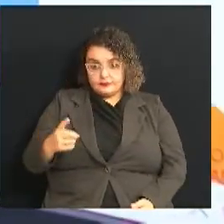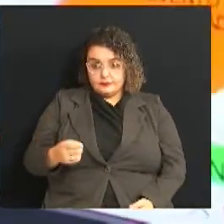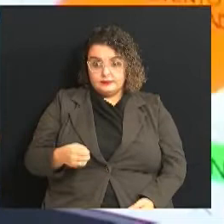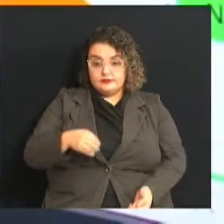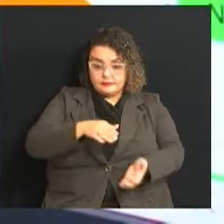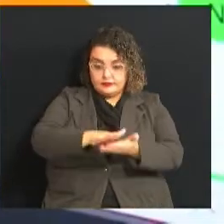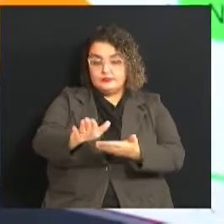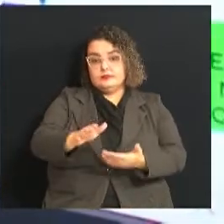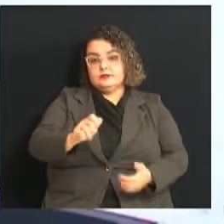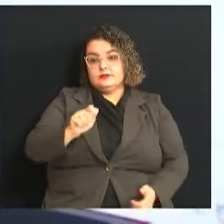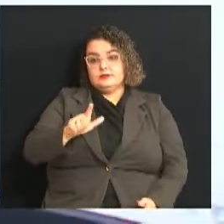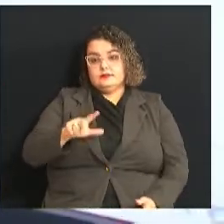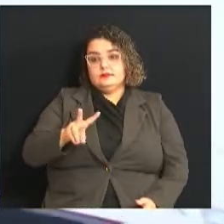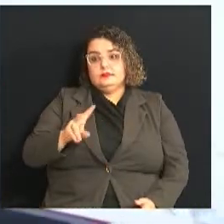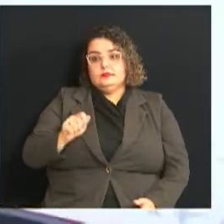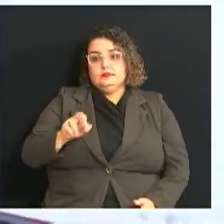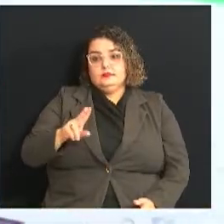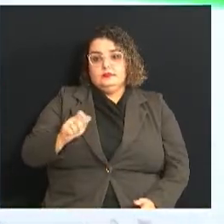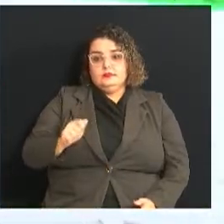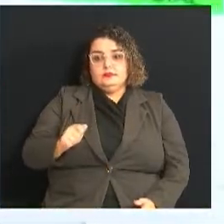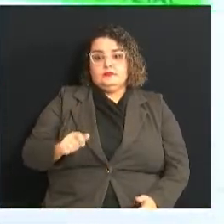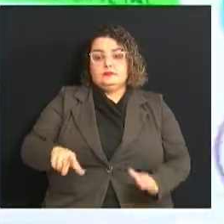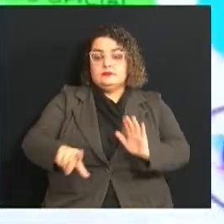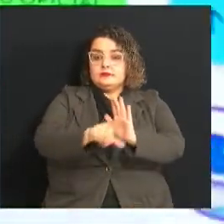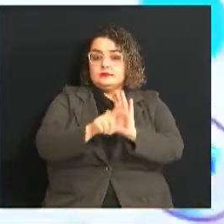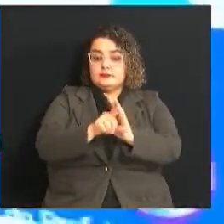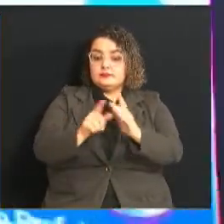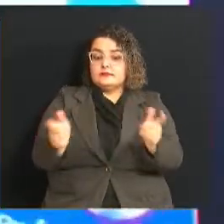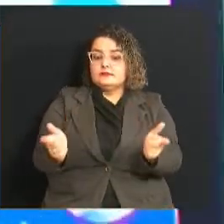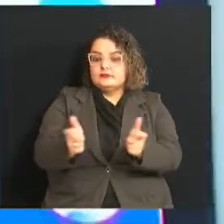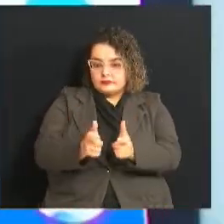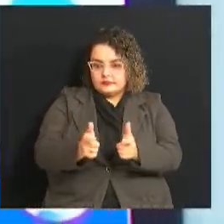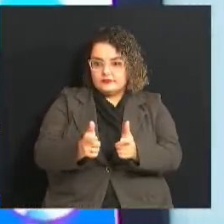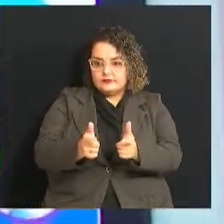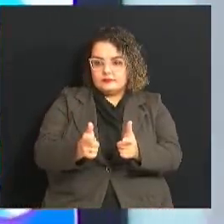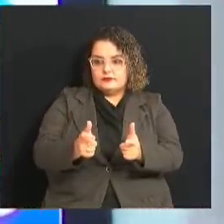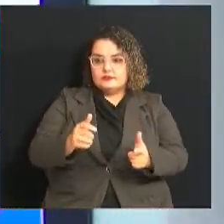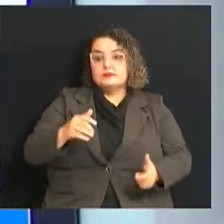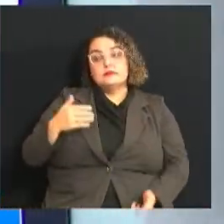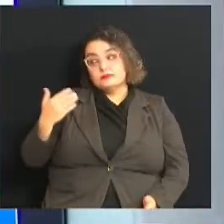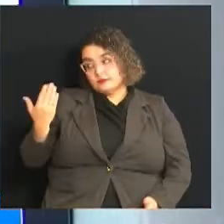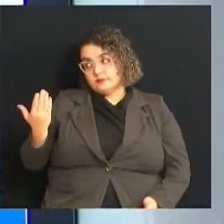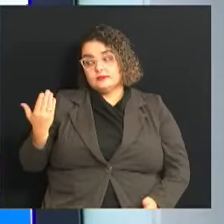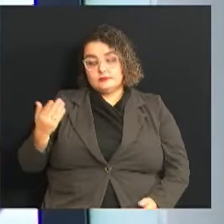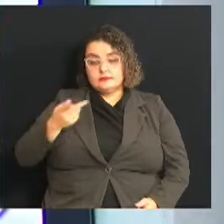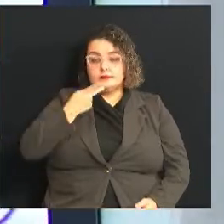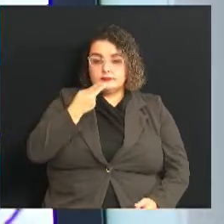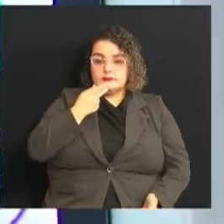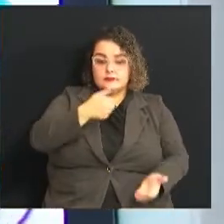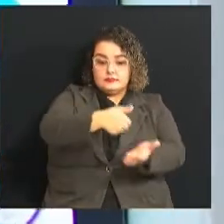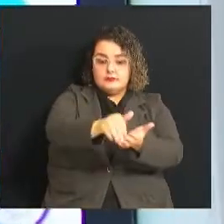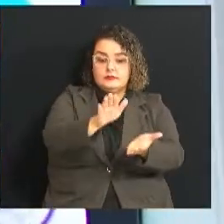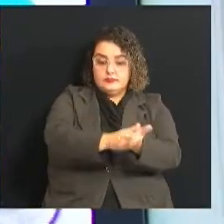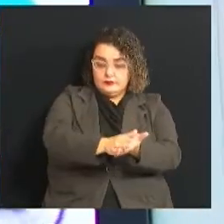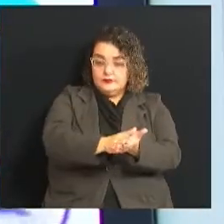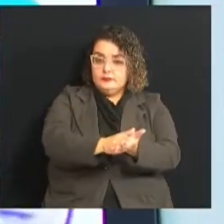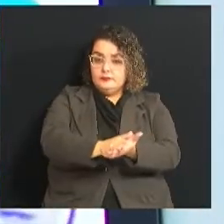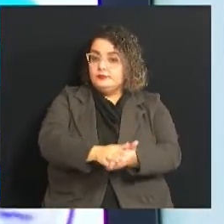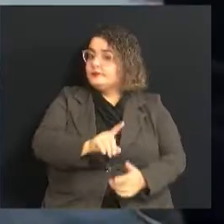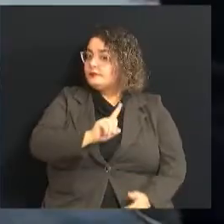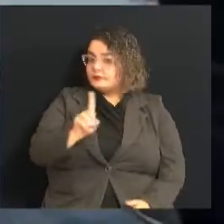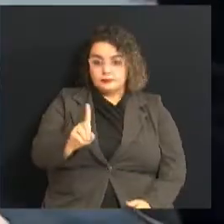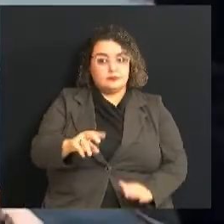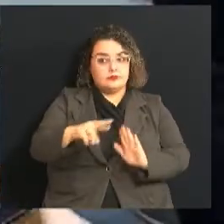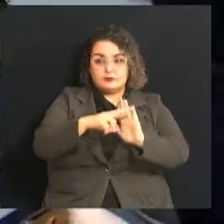alvará. Com a nova lei, o prazo deve ficar menor. Carolina afirmou que multas serão aplicadas em quem não seguir as